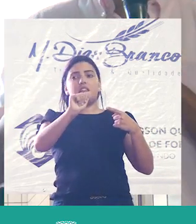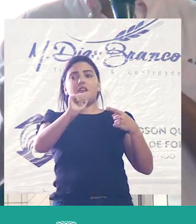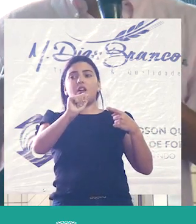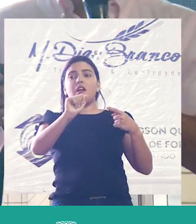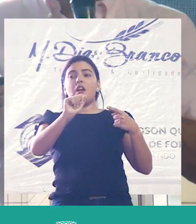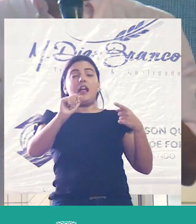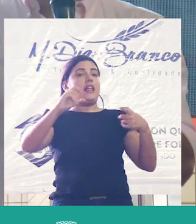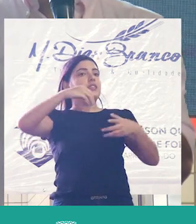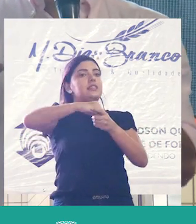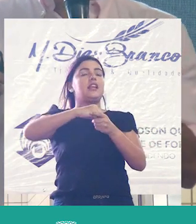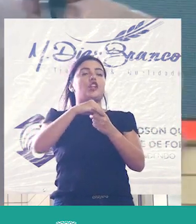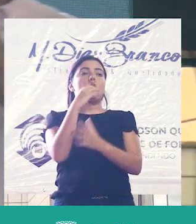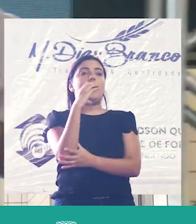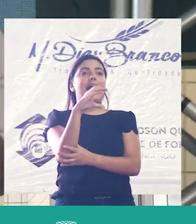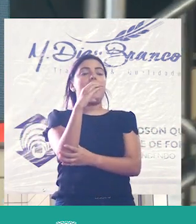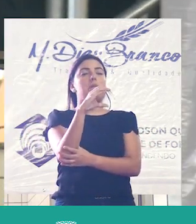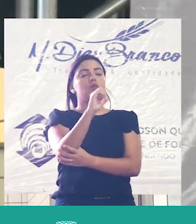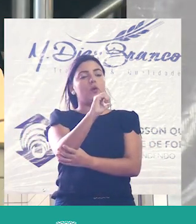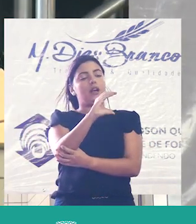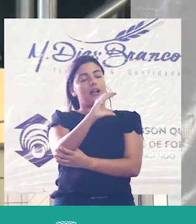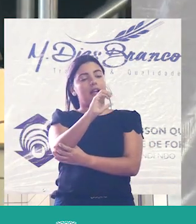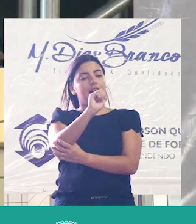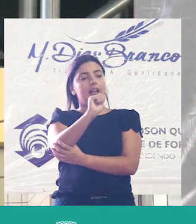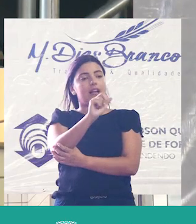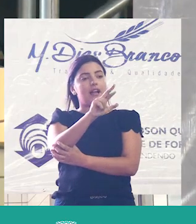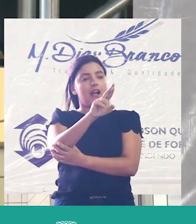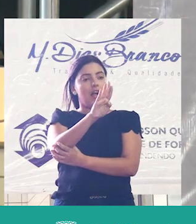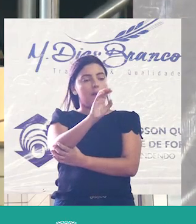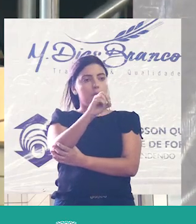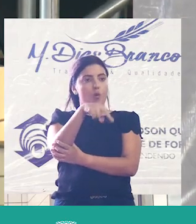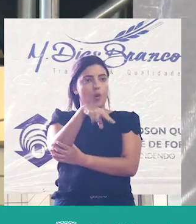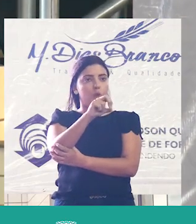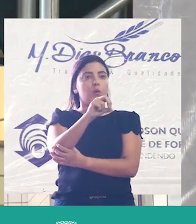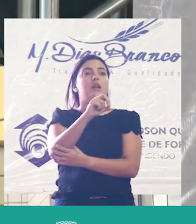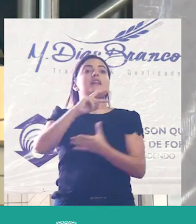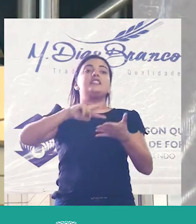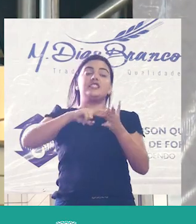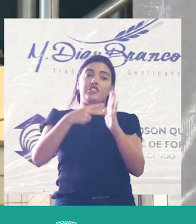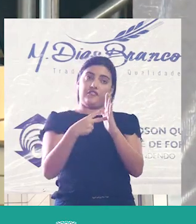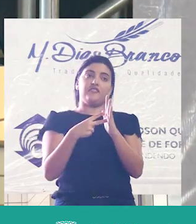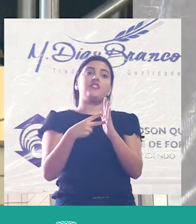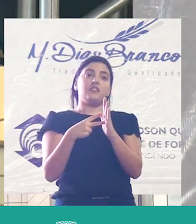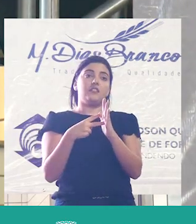do carbono. Toda vida que alguém mencionar grafita ou grafite,